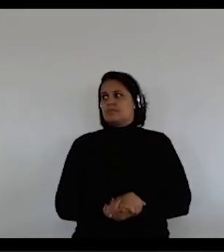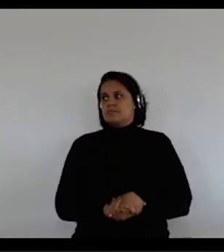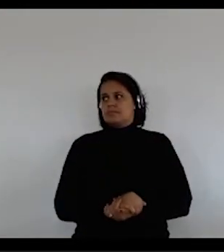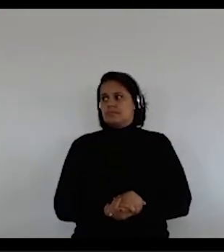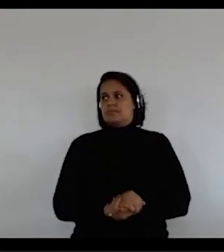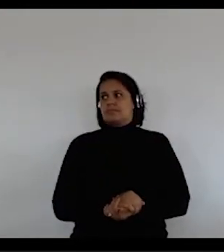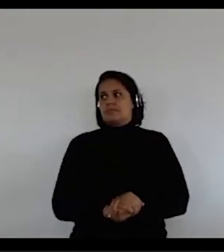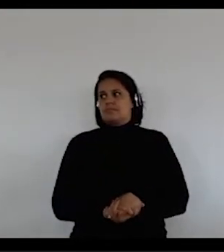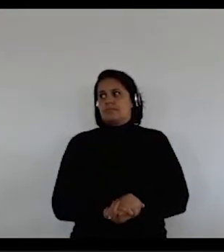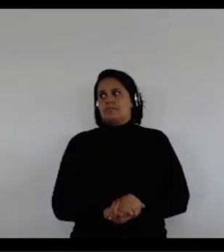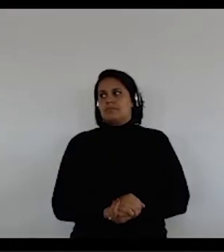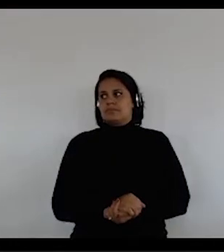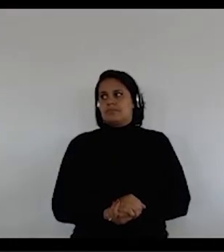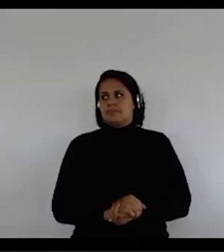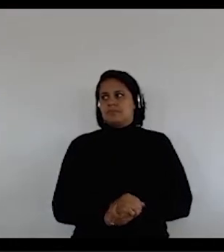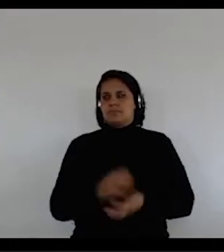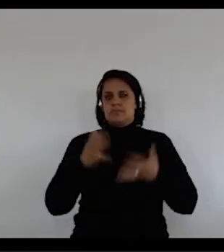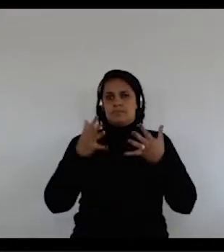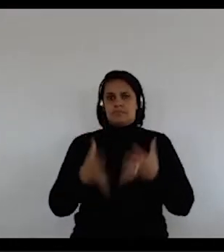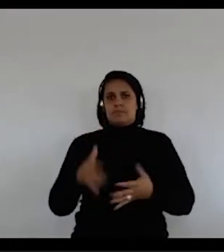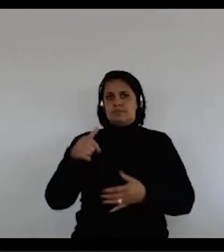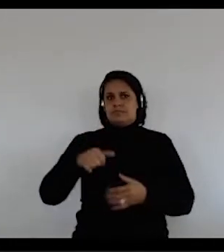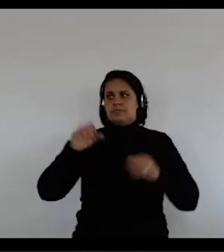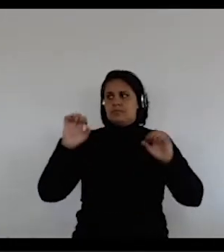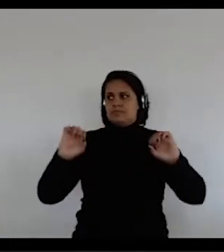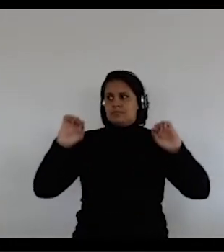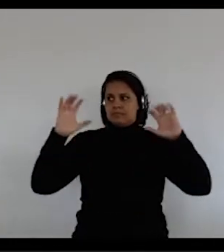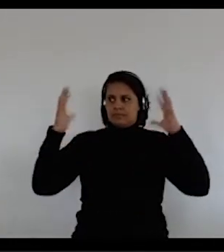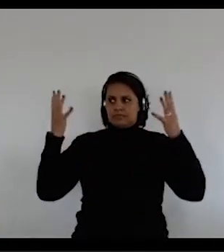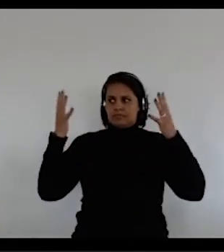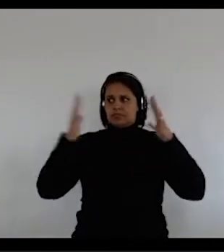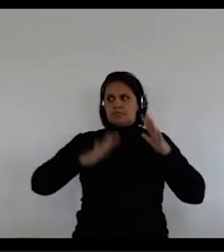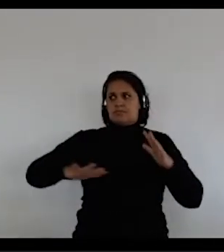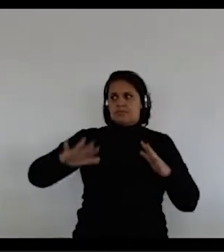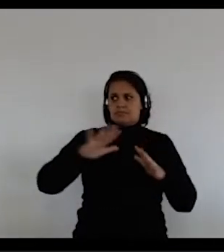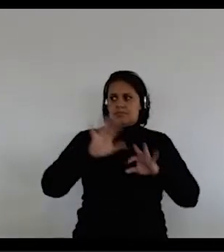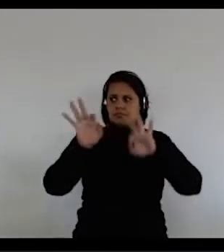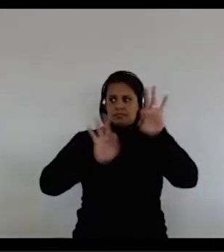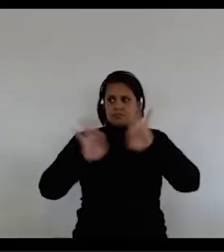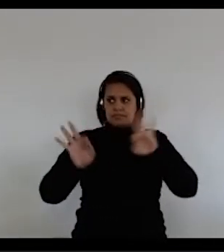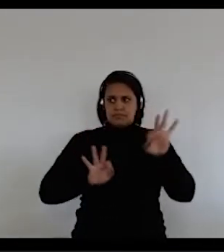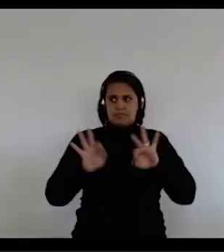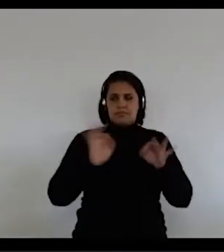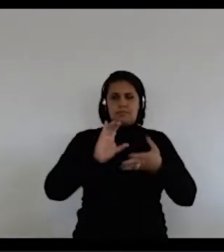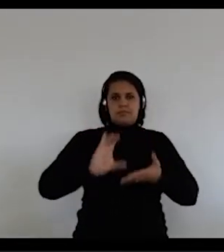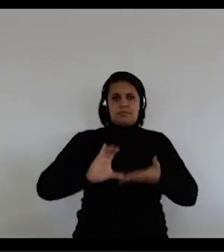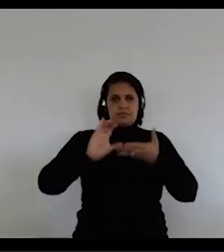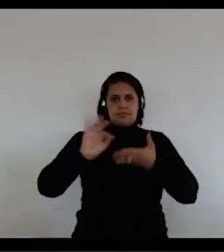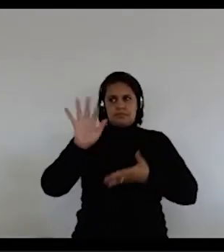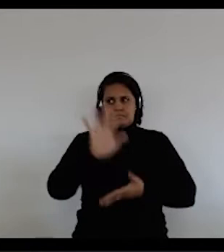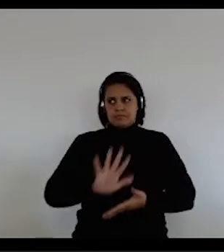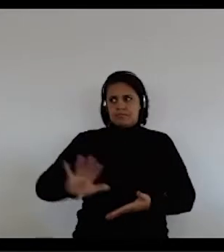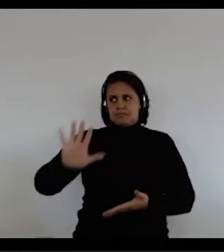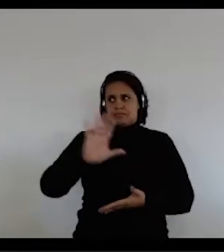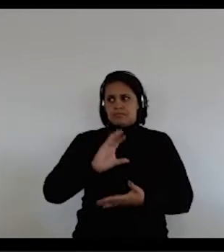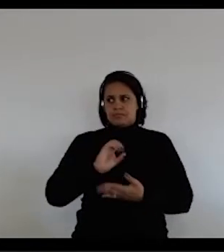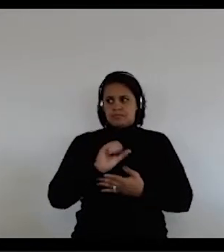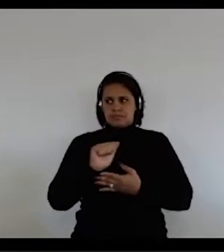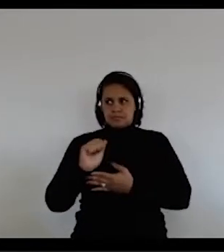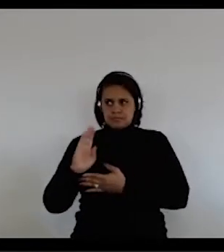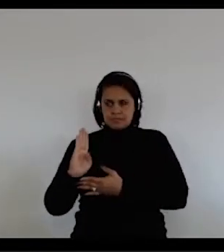participar neste grande evento organizado pelo Conselho Federal da OAB, da